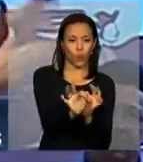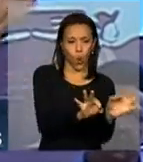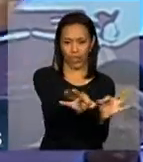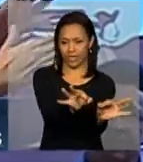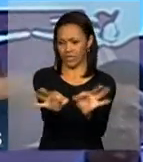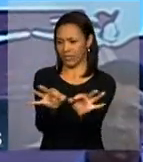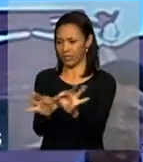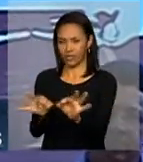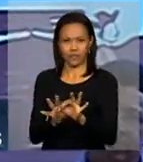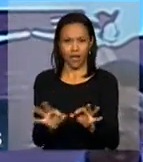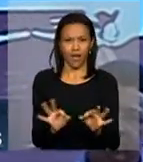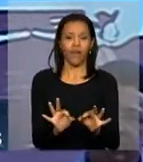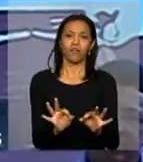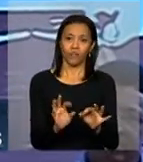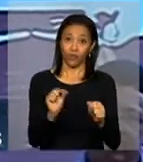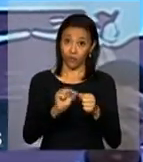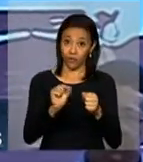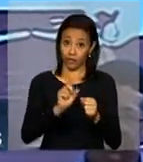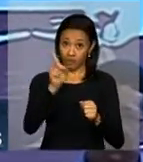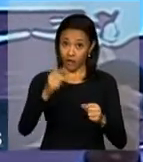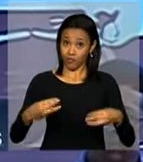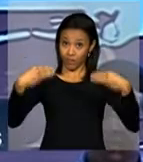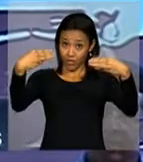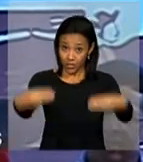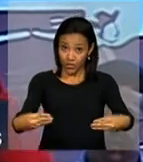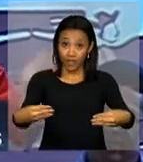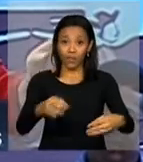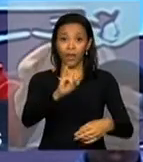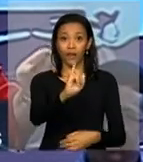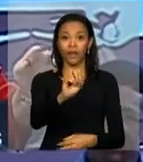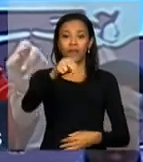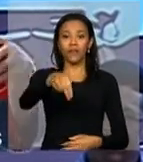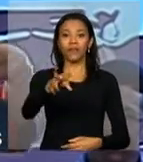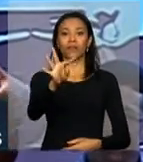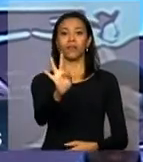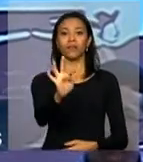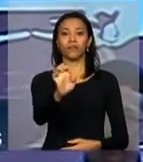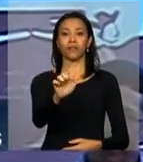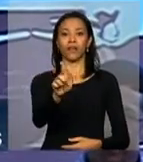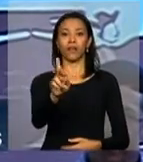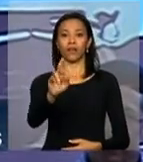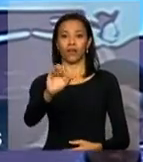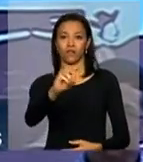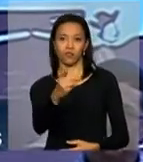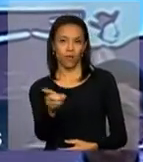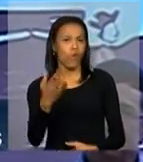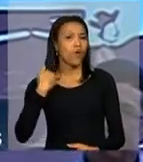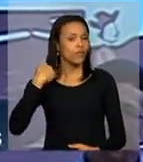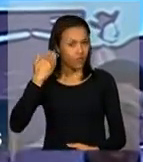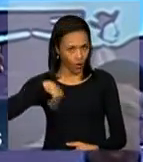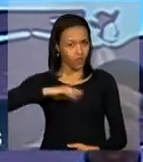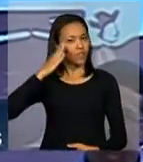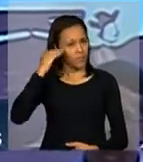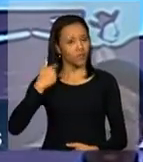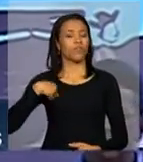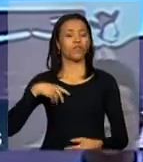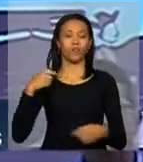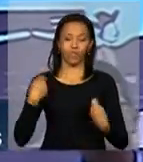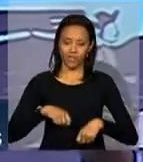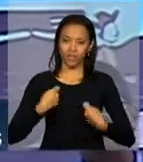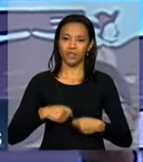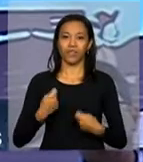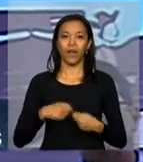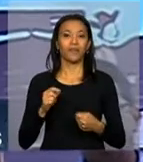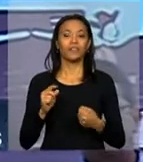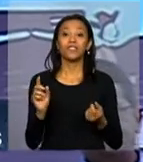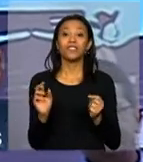estruturantes feitos lá no Ministério da Integração, nós sabemos que nós vamos precisar de ações